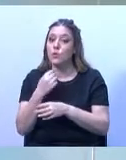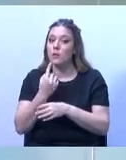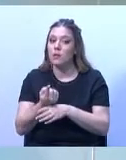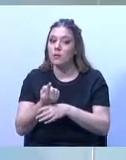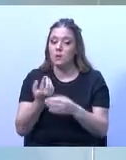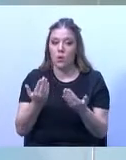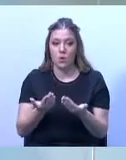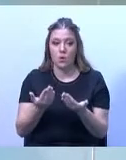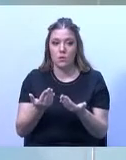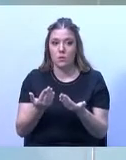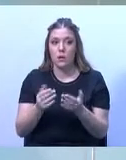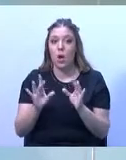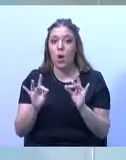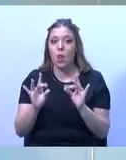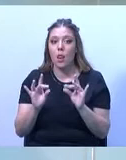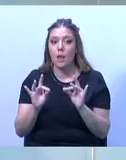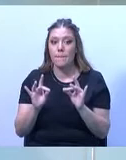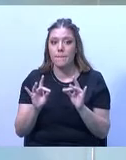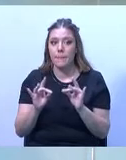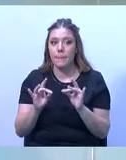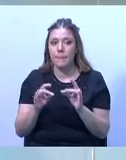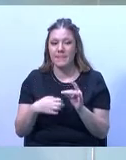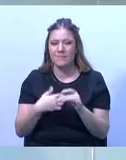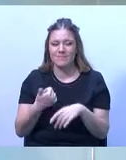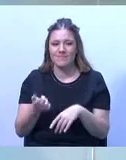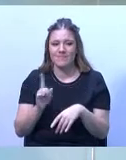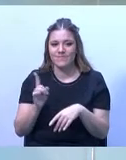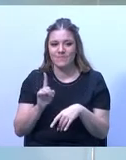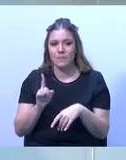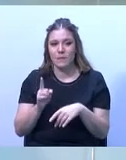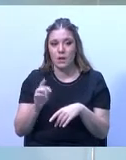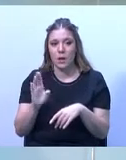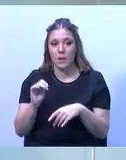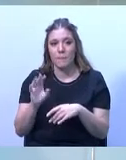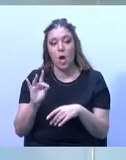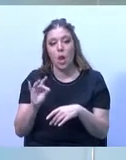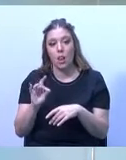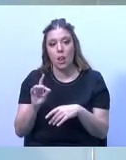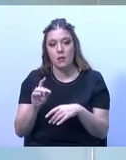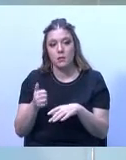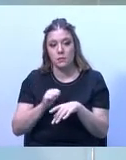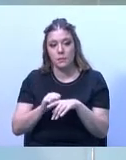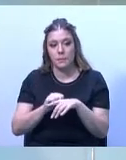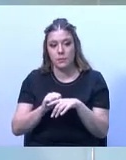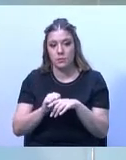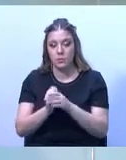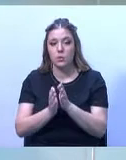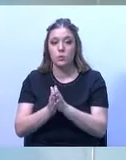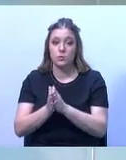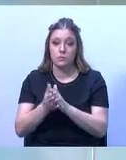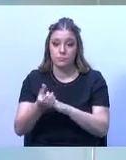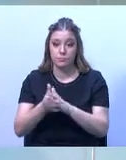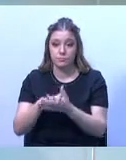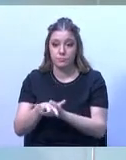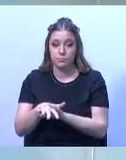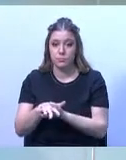a dizer, que é colar, uma sensação desagradável, que é colar os pés aos sapatos. Portanto, a usar soquetes que